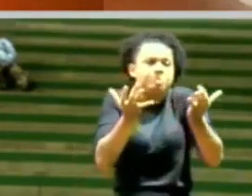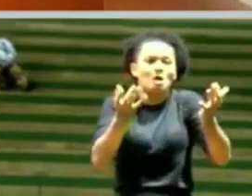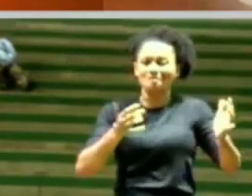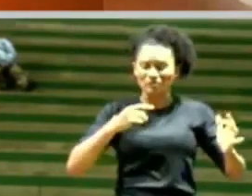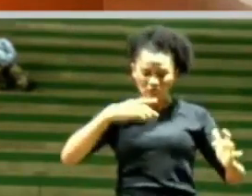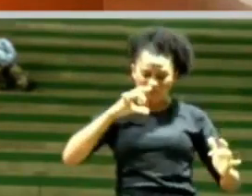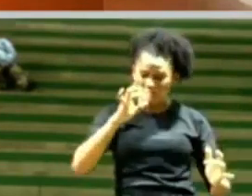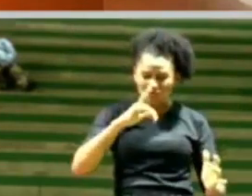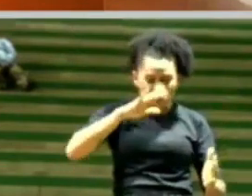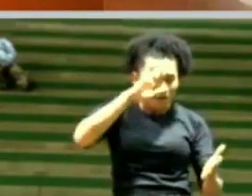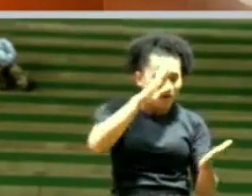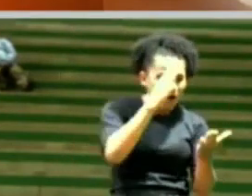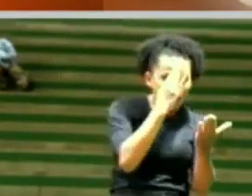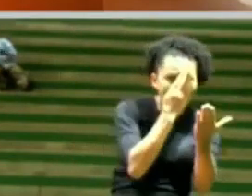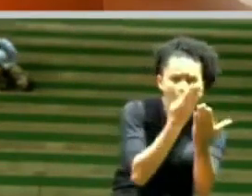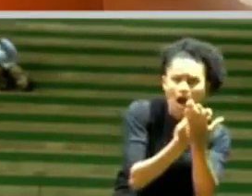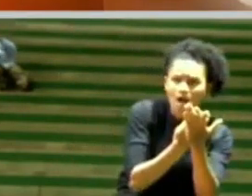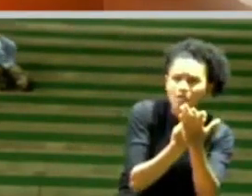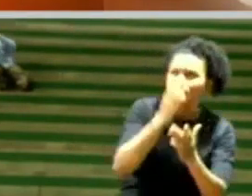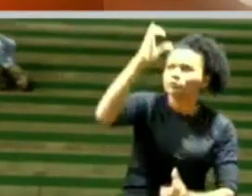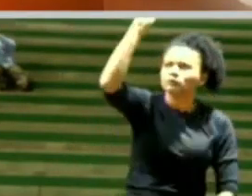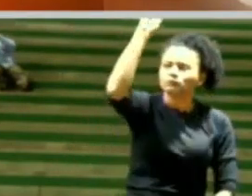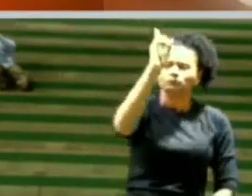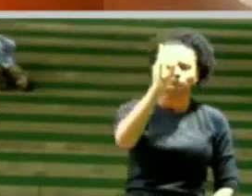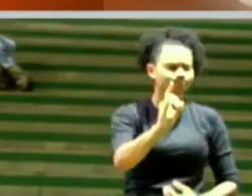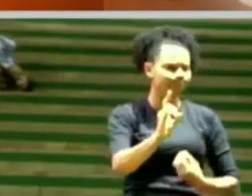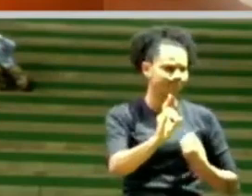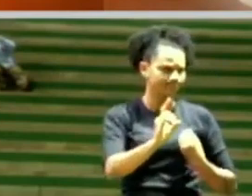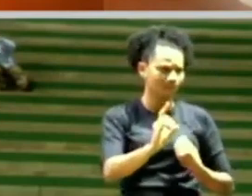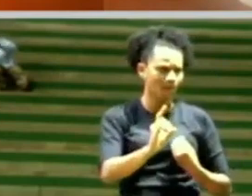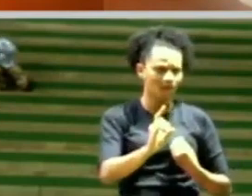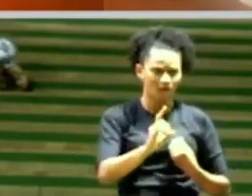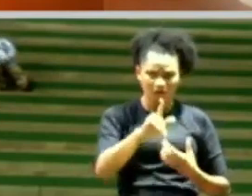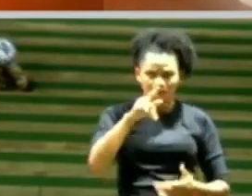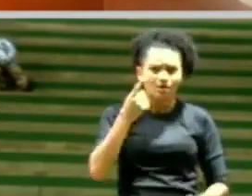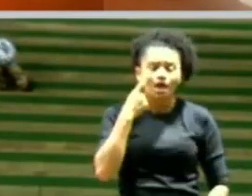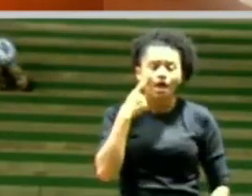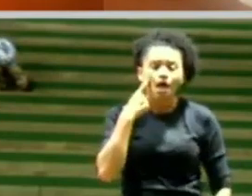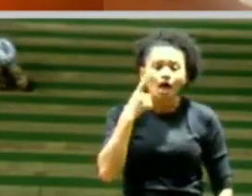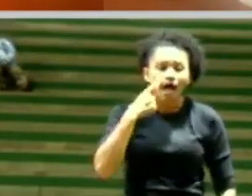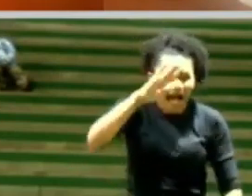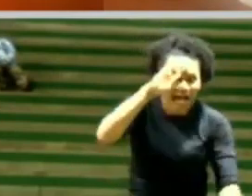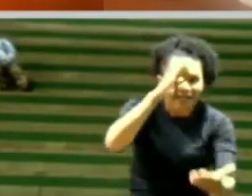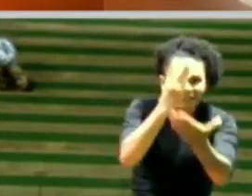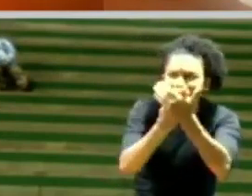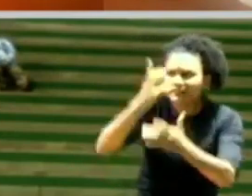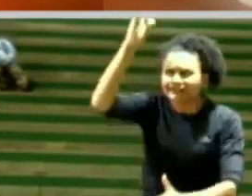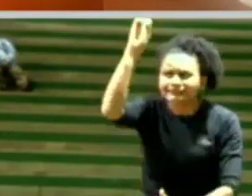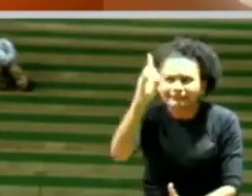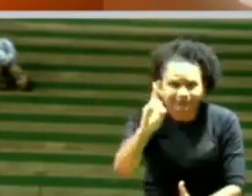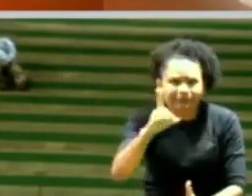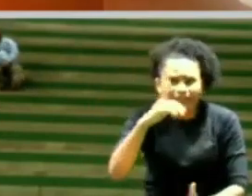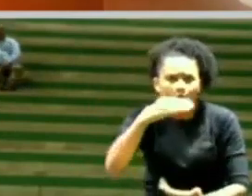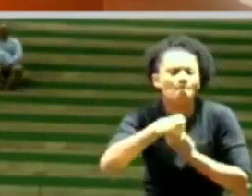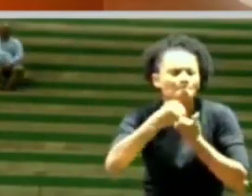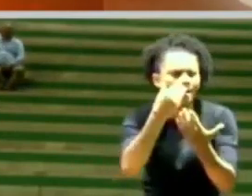creio que Deus está aqui. Quer ver? Quem é que crê que Deus está aqui? Diga